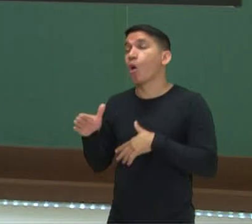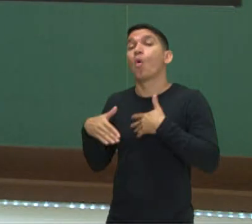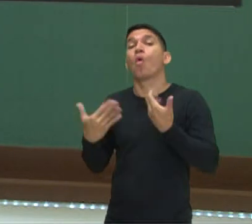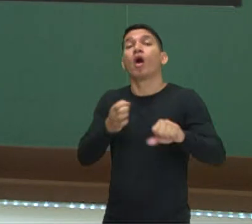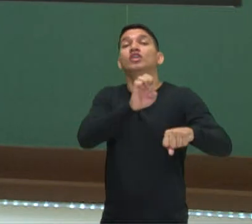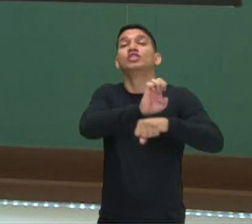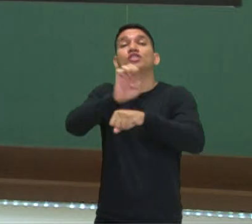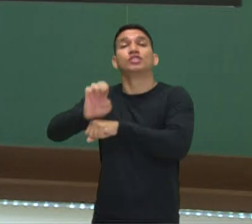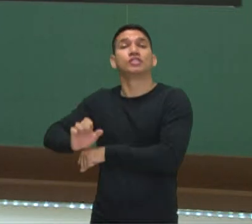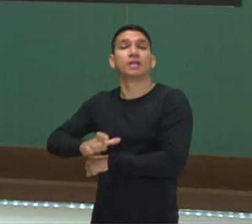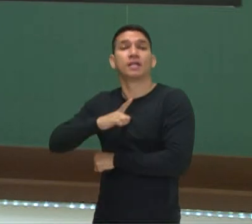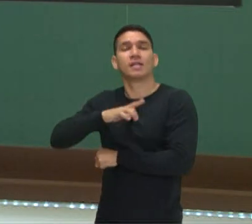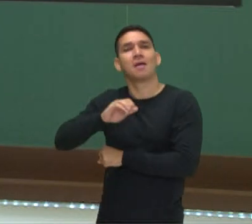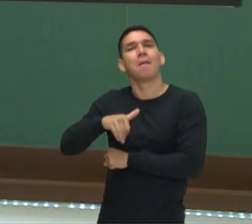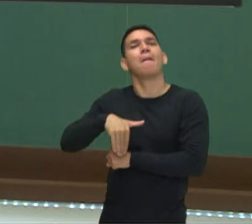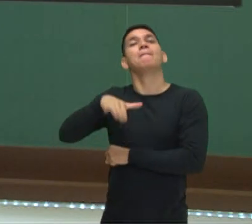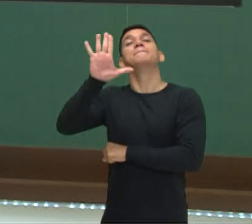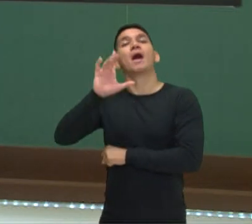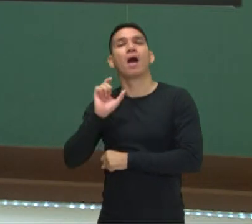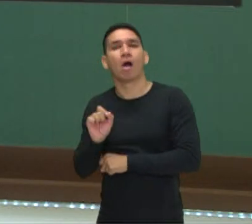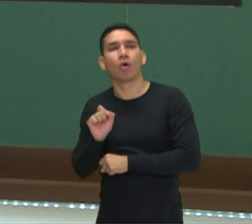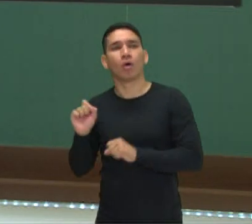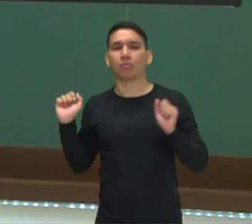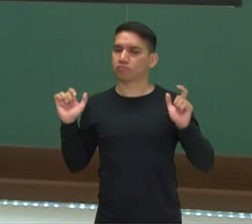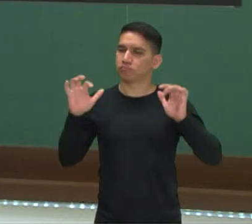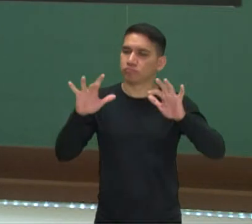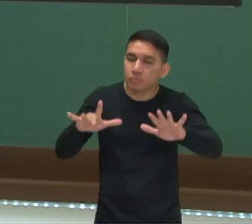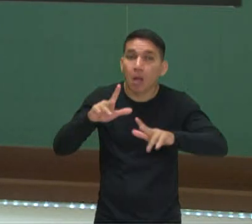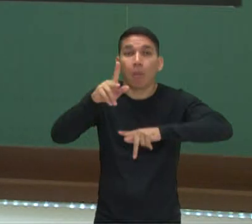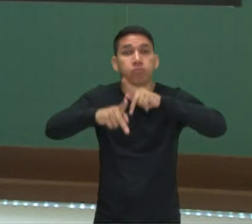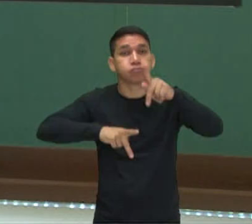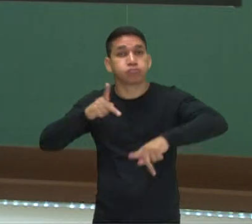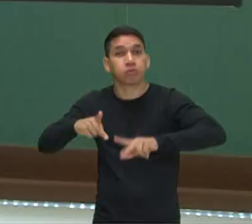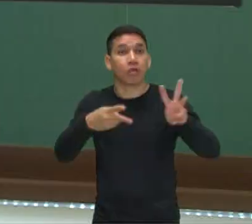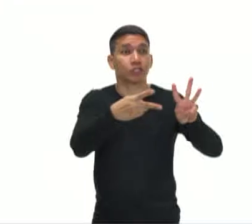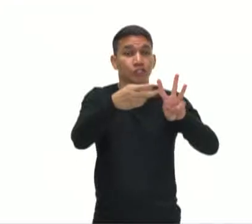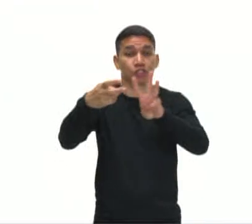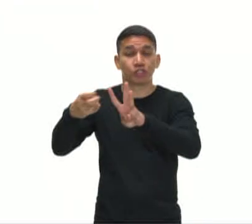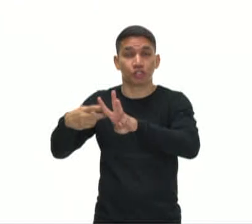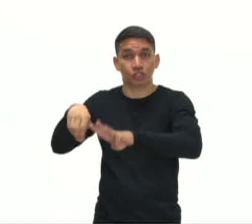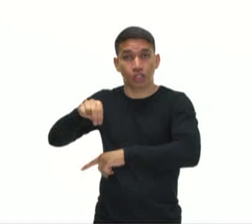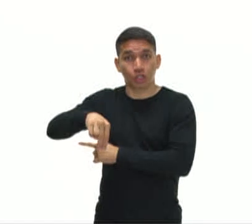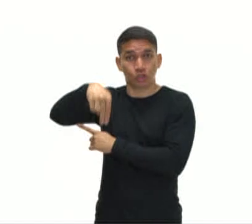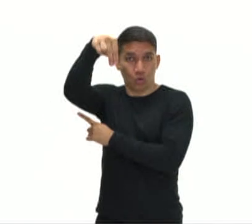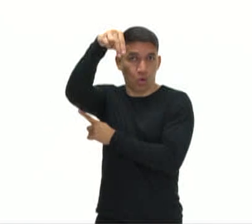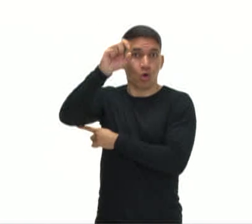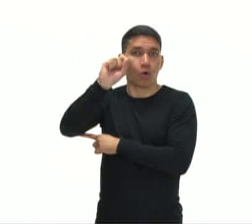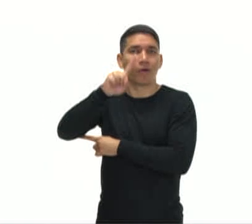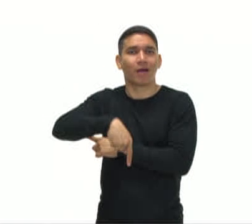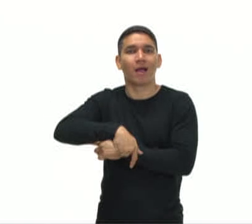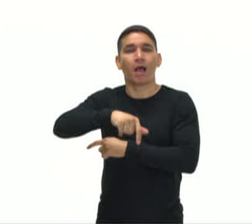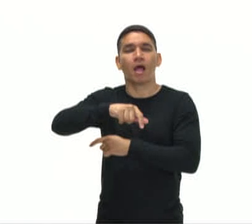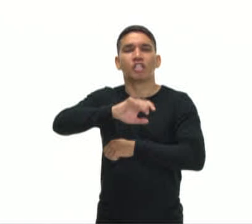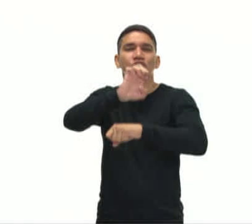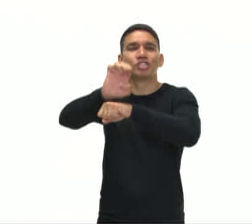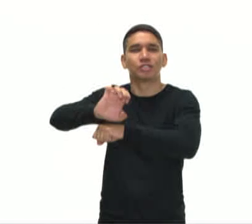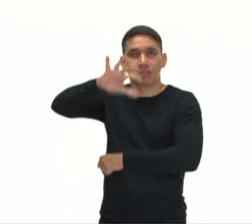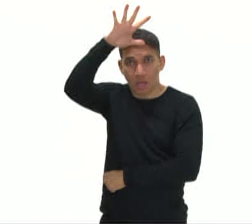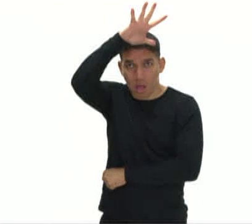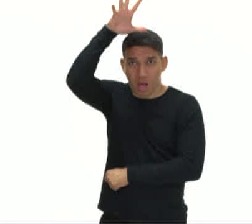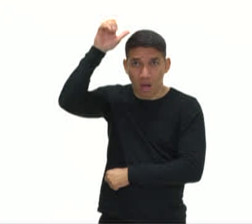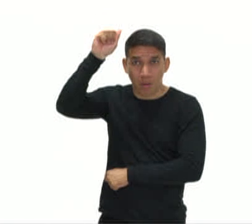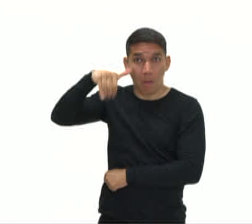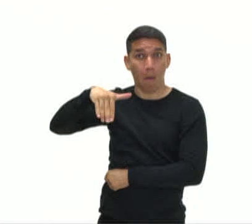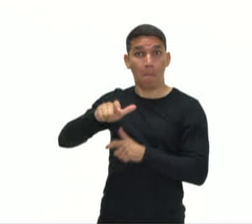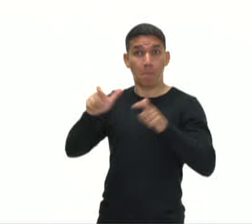né, que têm os maiores contingentes, né, de população indígena na região norte. O estado do Amazonas ali é o